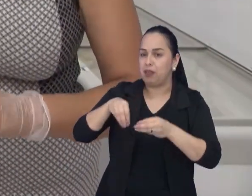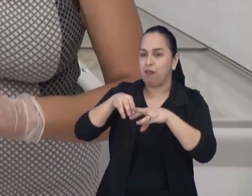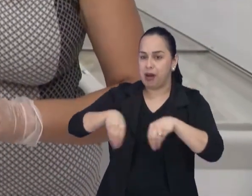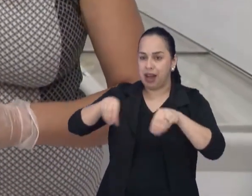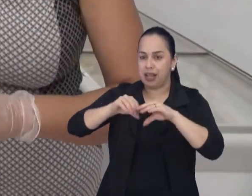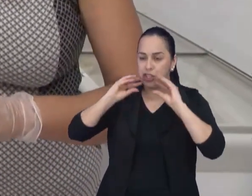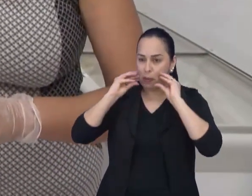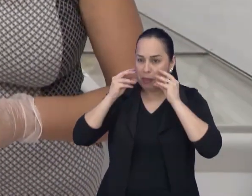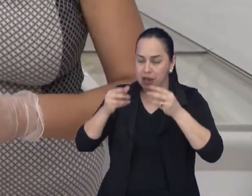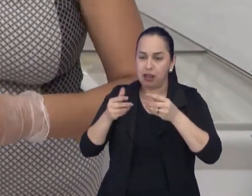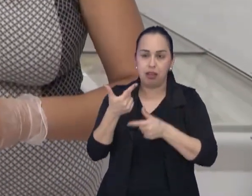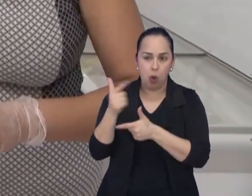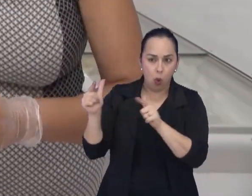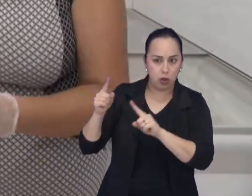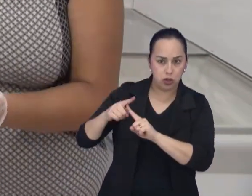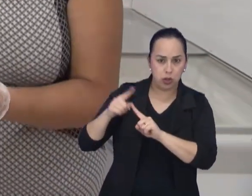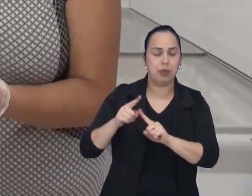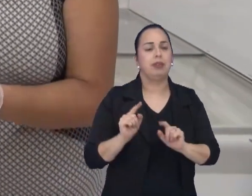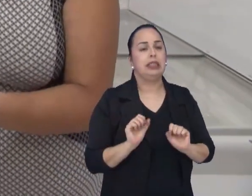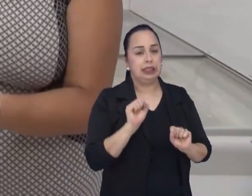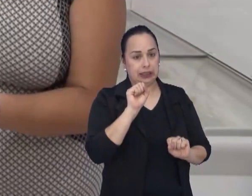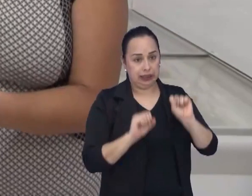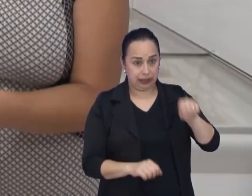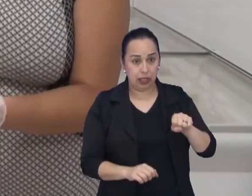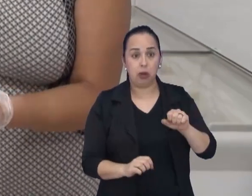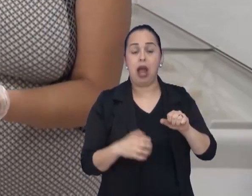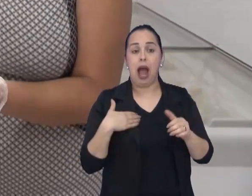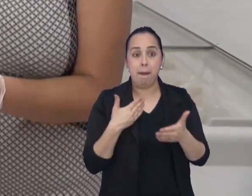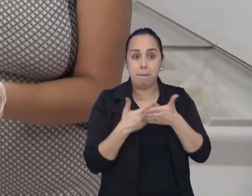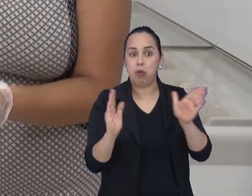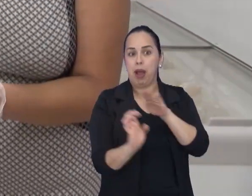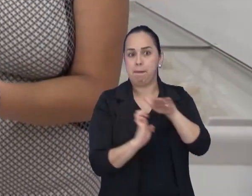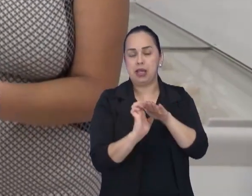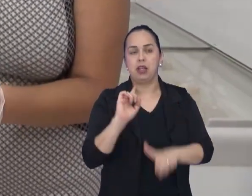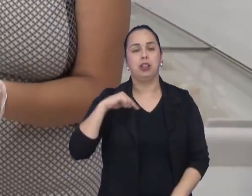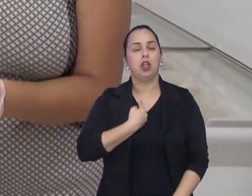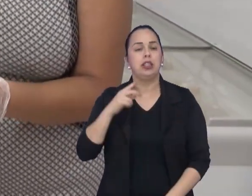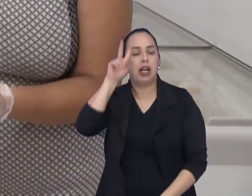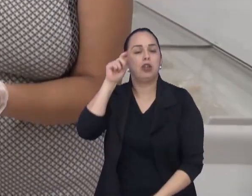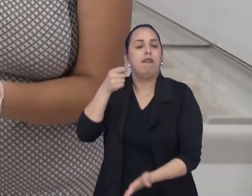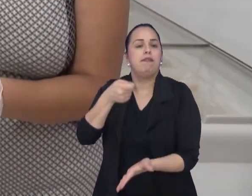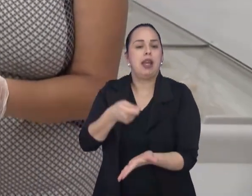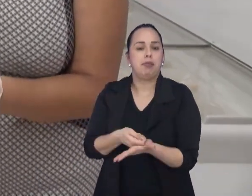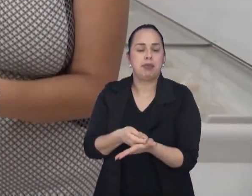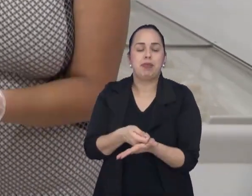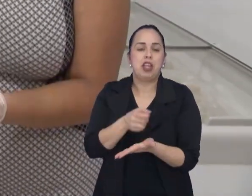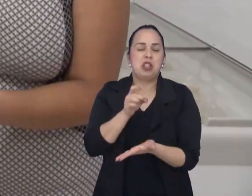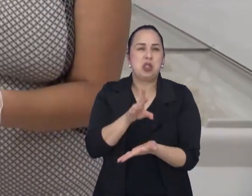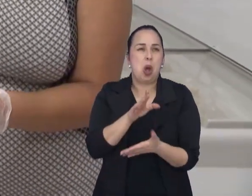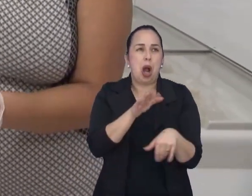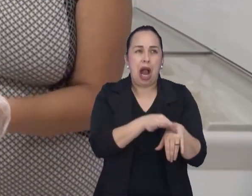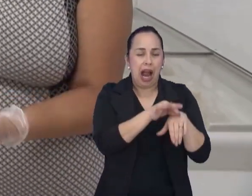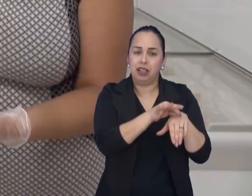outros sabores também, né? Exatamente. Quando a gente decidiu fazer a empresa, a gente pensou que não ia adiantar fazer também um